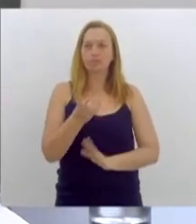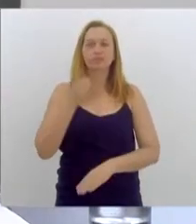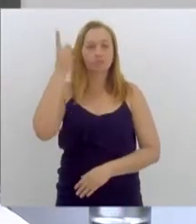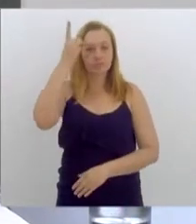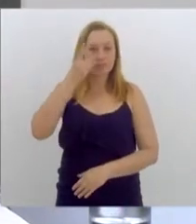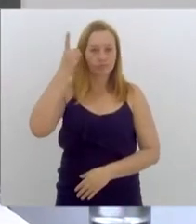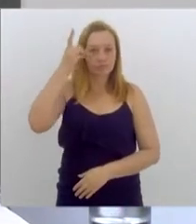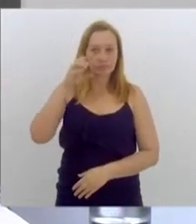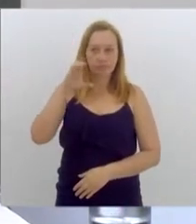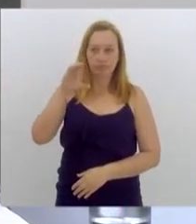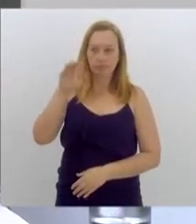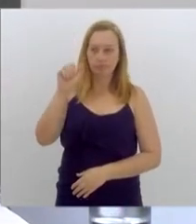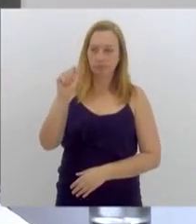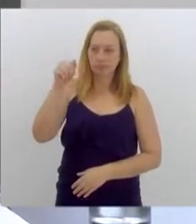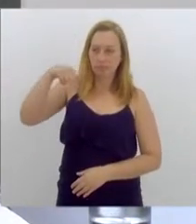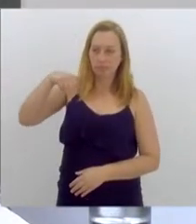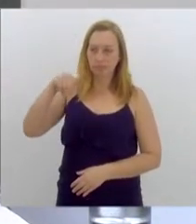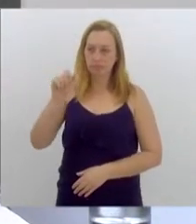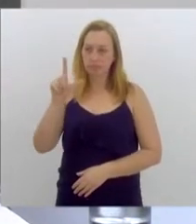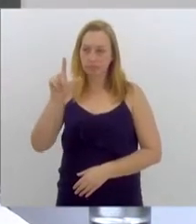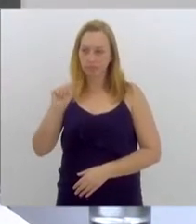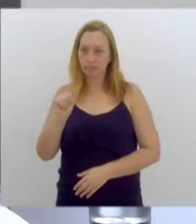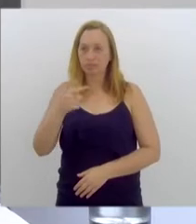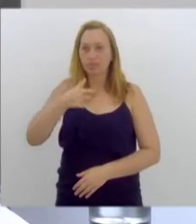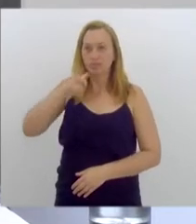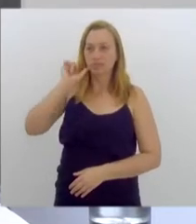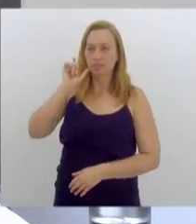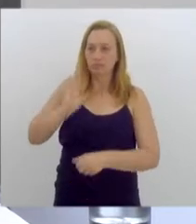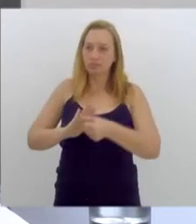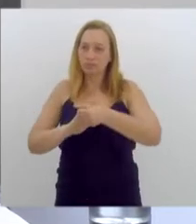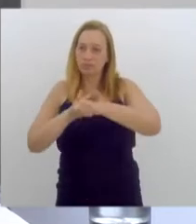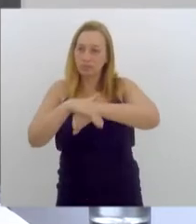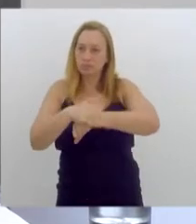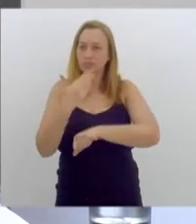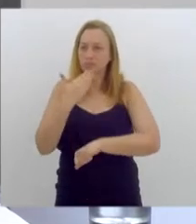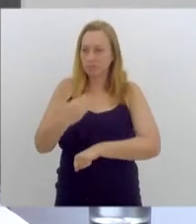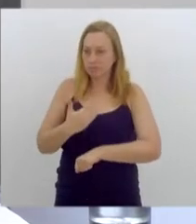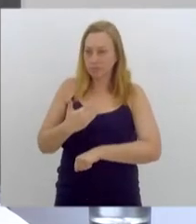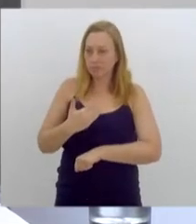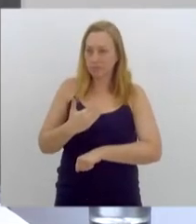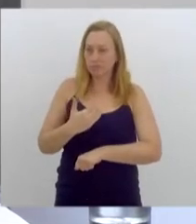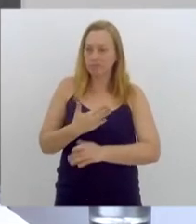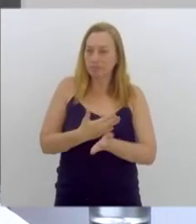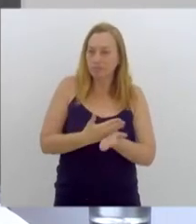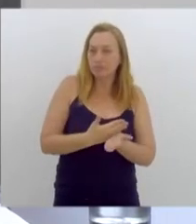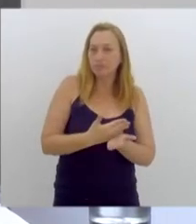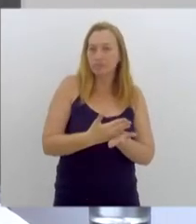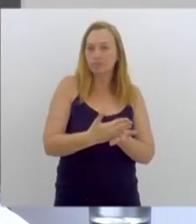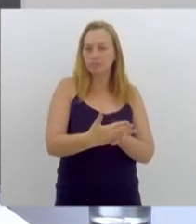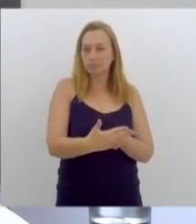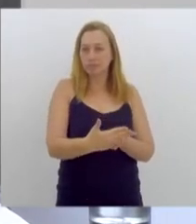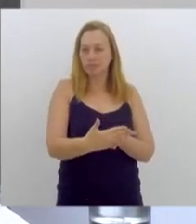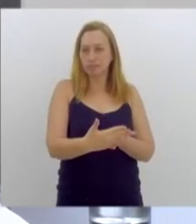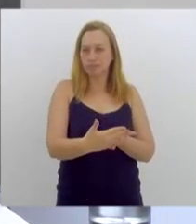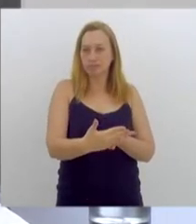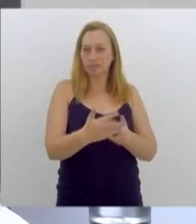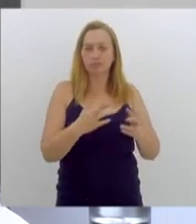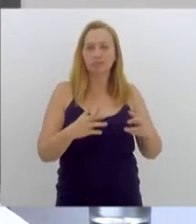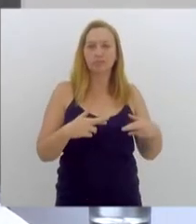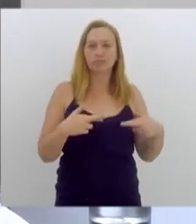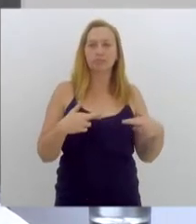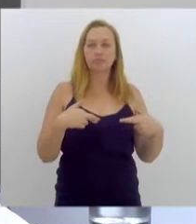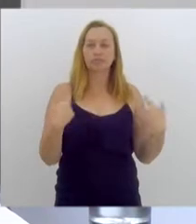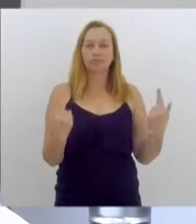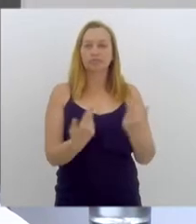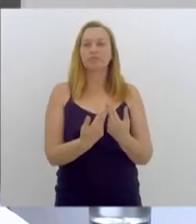Márcio canela ontem à noite pediu que eu presidisse esta audiência